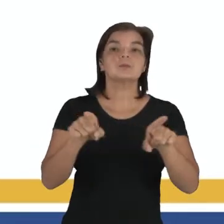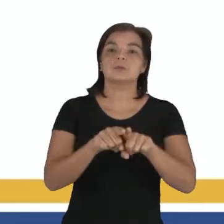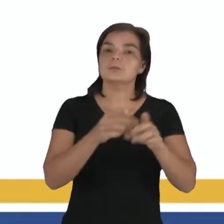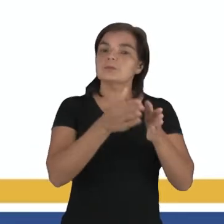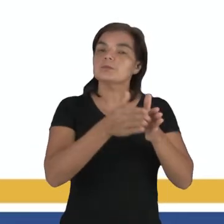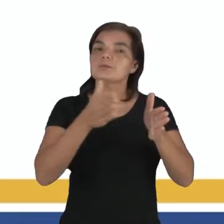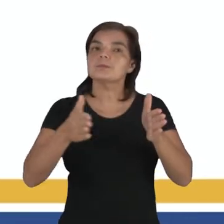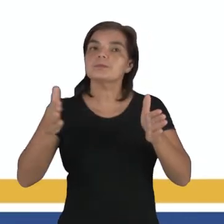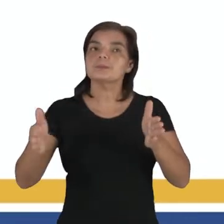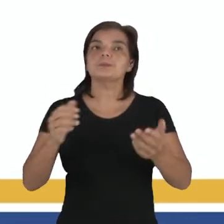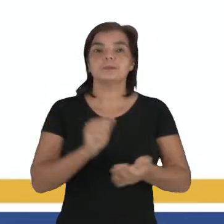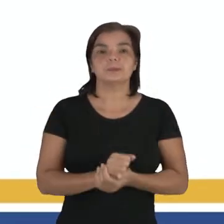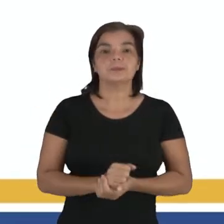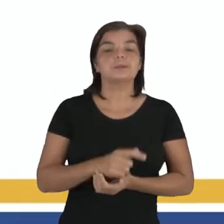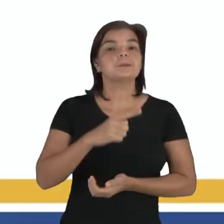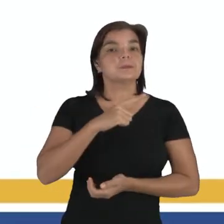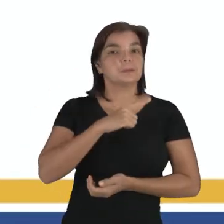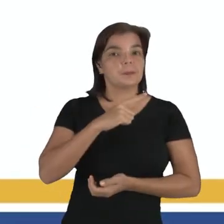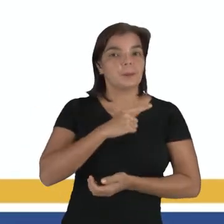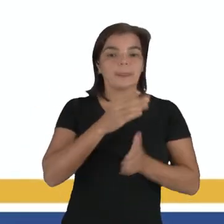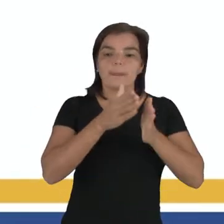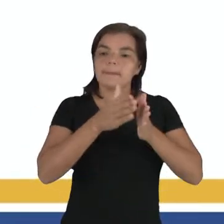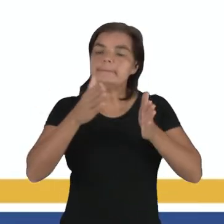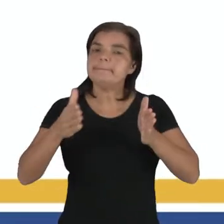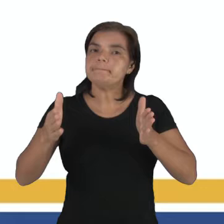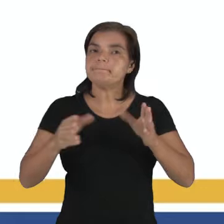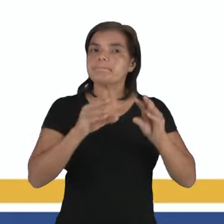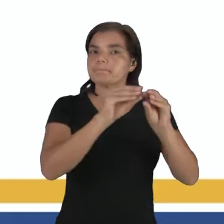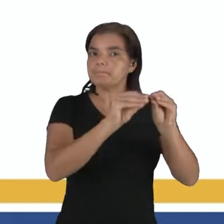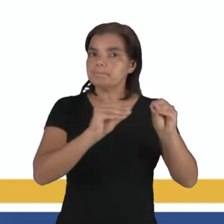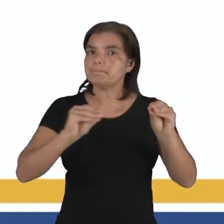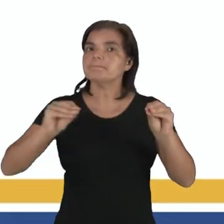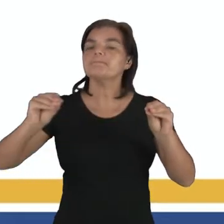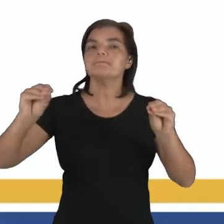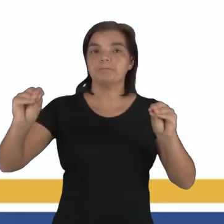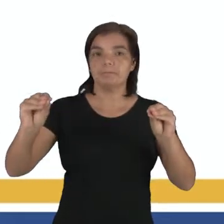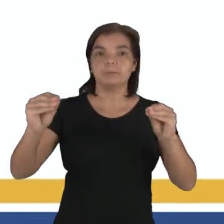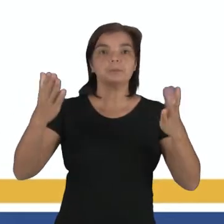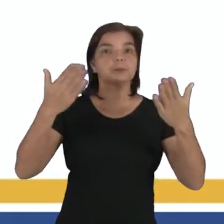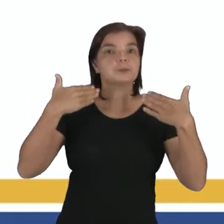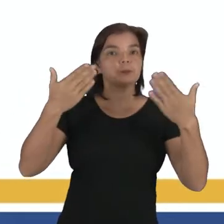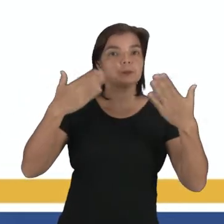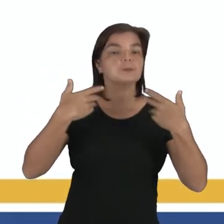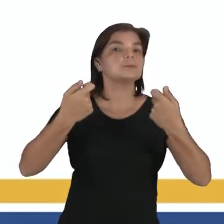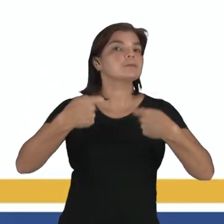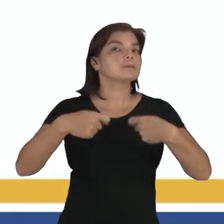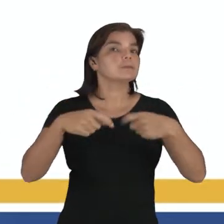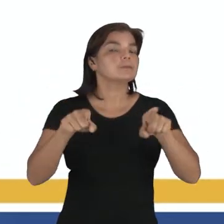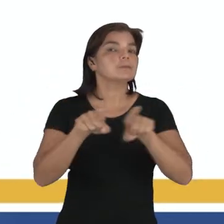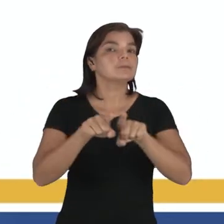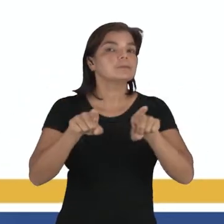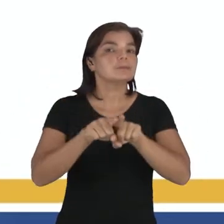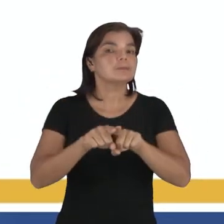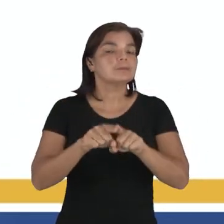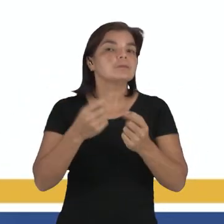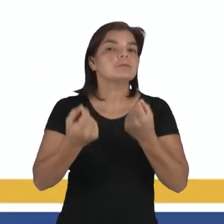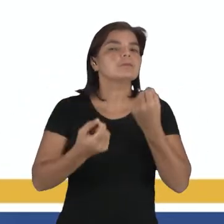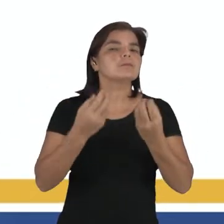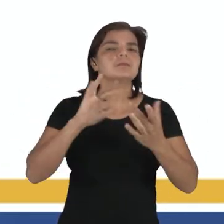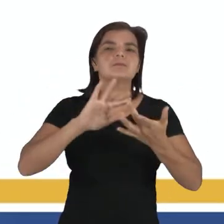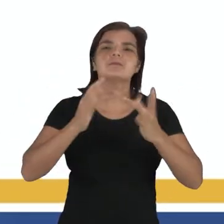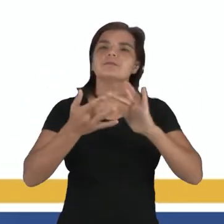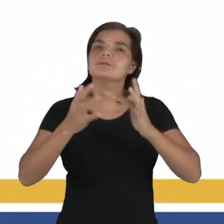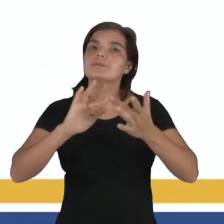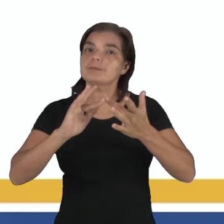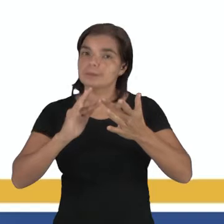nos processos. Para que haja esse processo de troca e de transferência de calor, é necessário que esses corpos estejam em